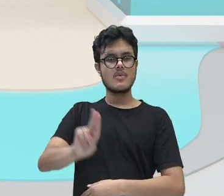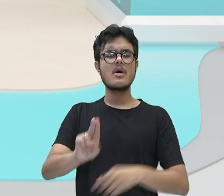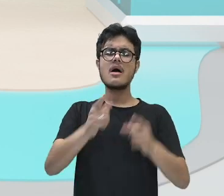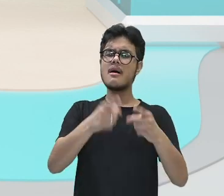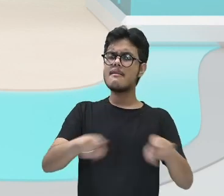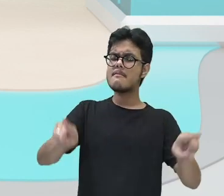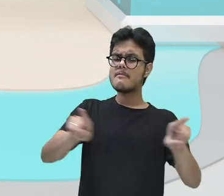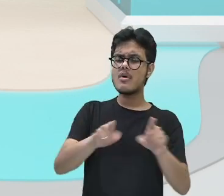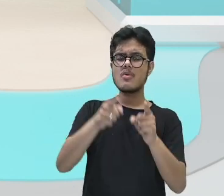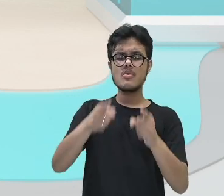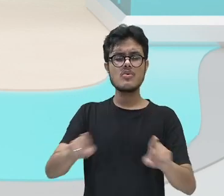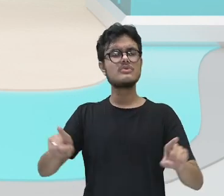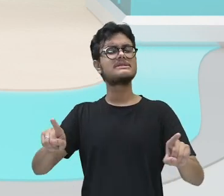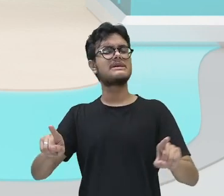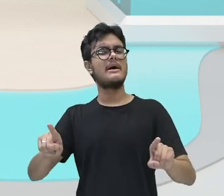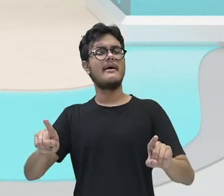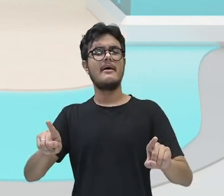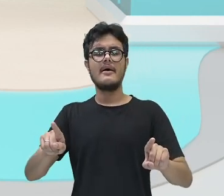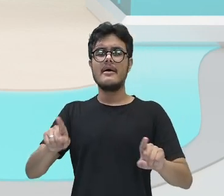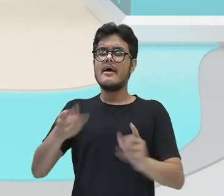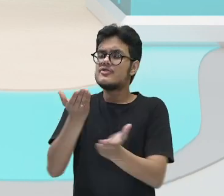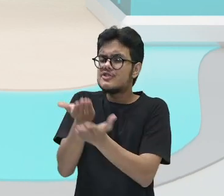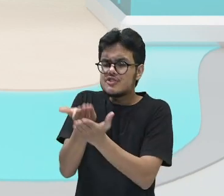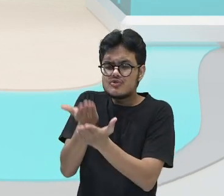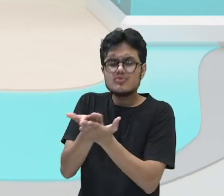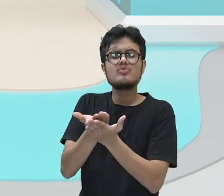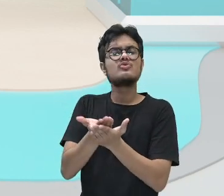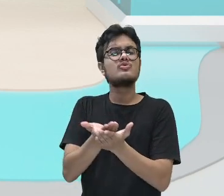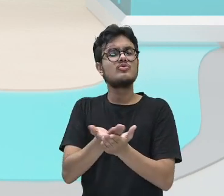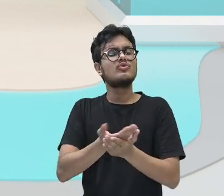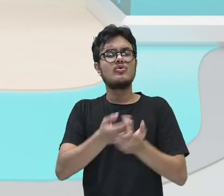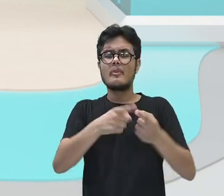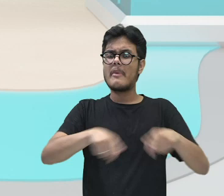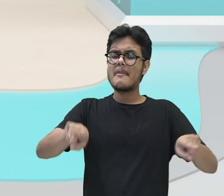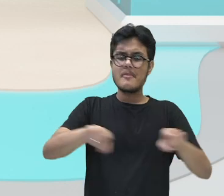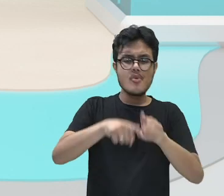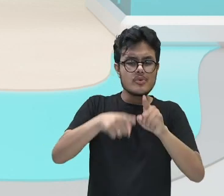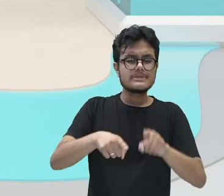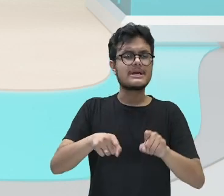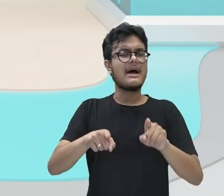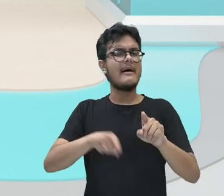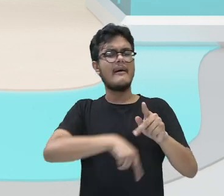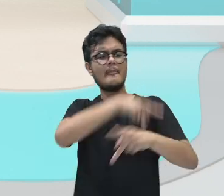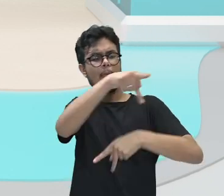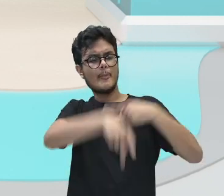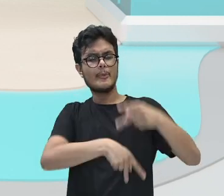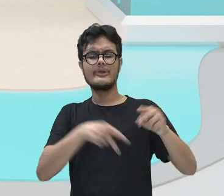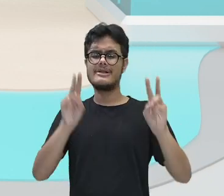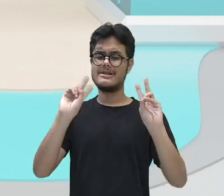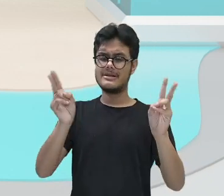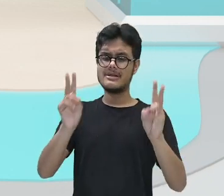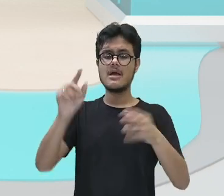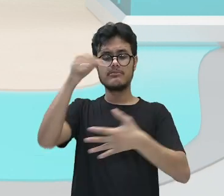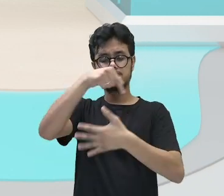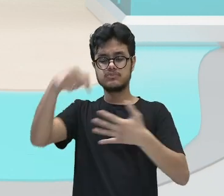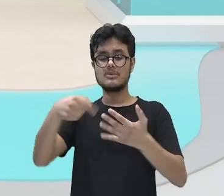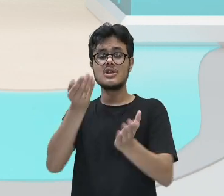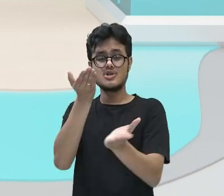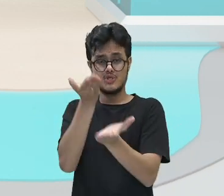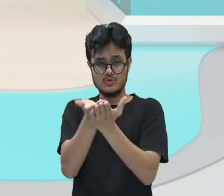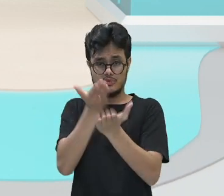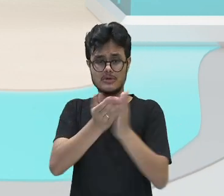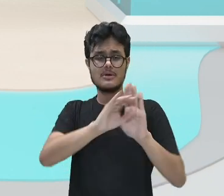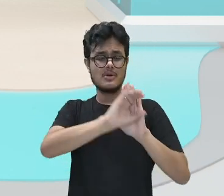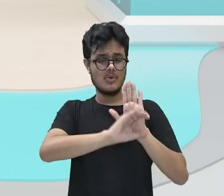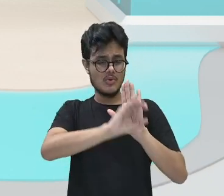também sobre os itens que podem ser uma música clássica, uma música folclórica, uma música tradicional. Isso aí, elas